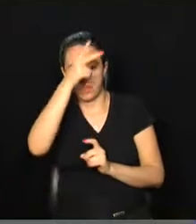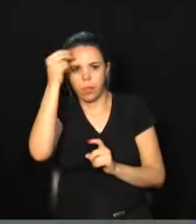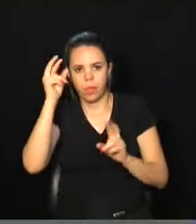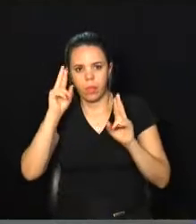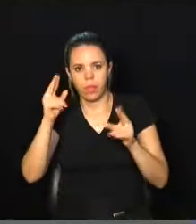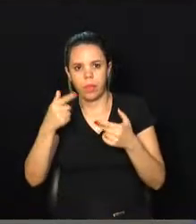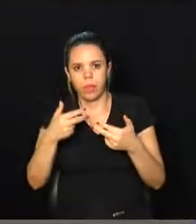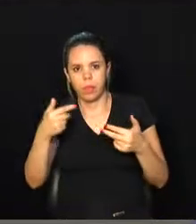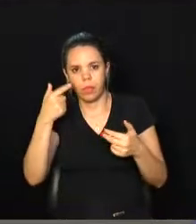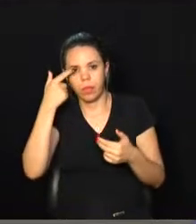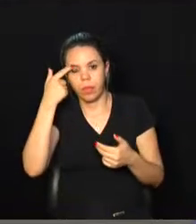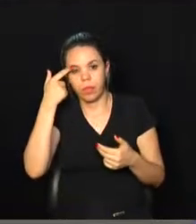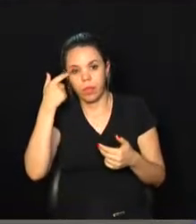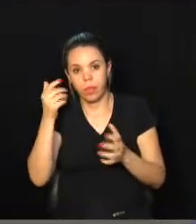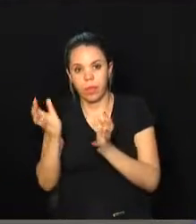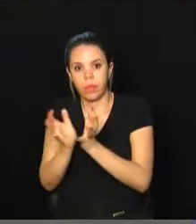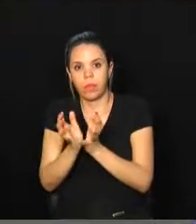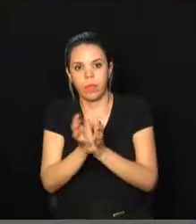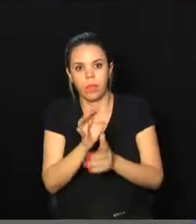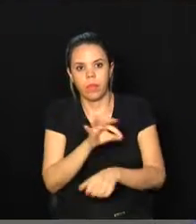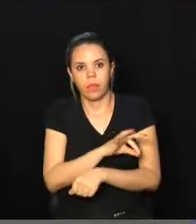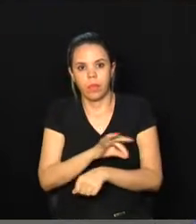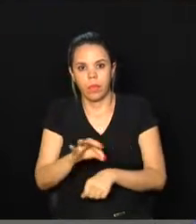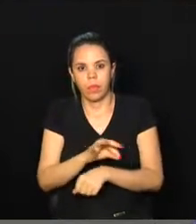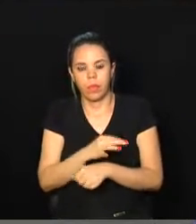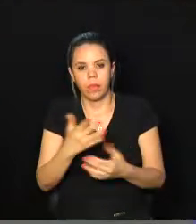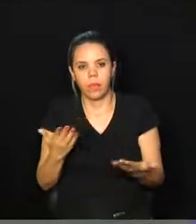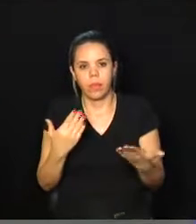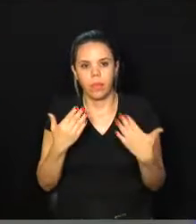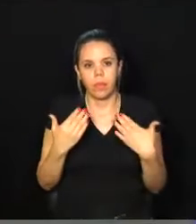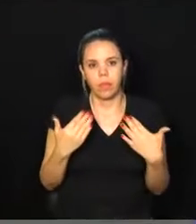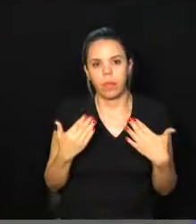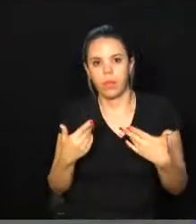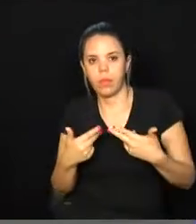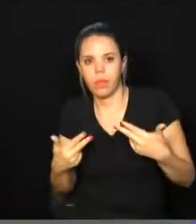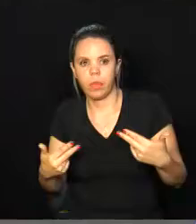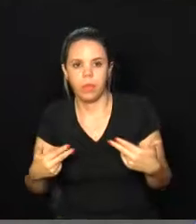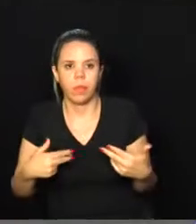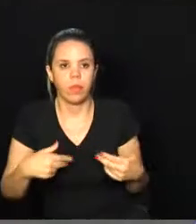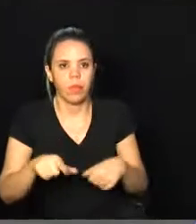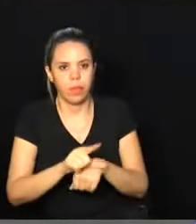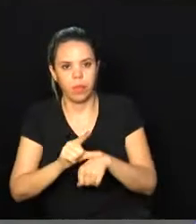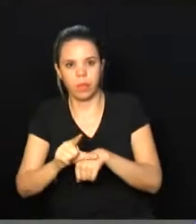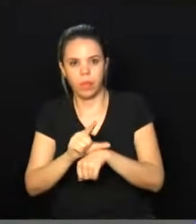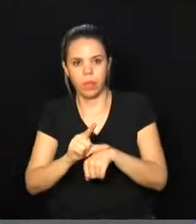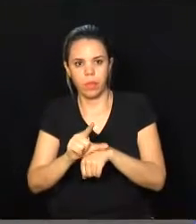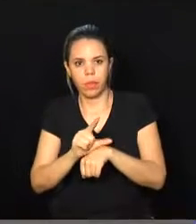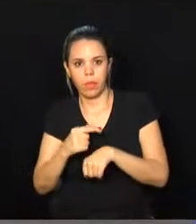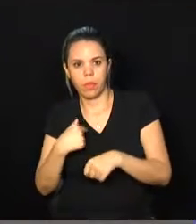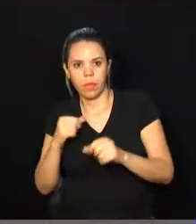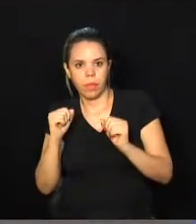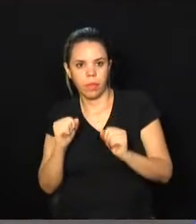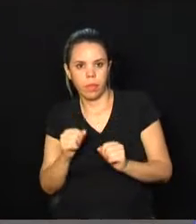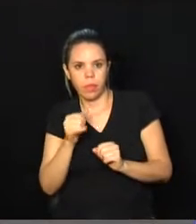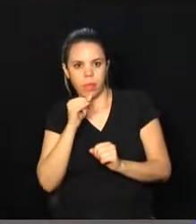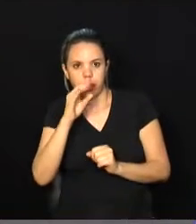desses assuntos, com uma comitiva de arquitetos, debatendo diversos tipos de legislação, onde eu poderia